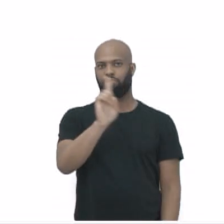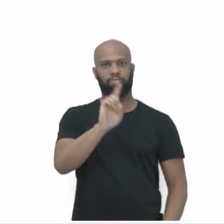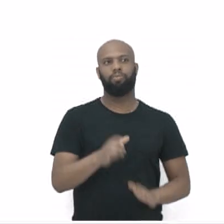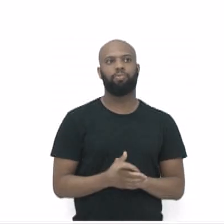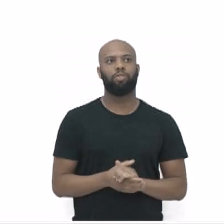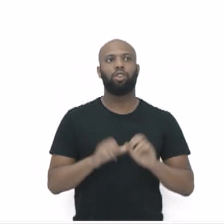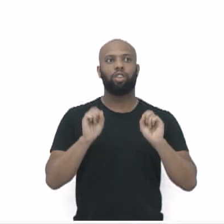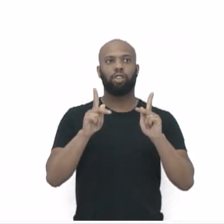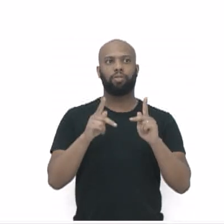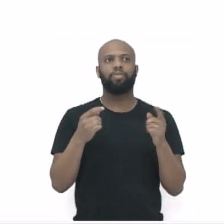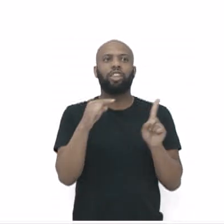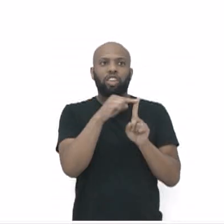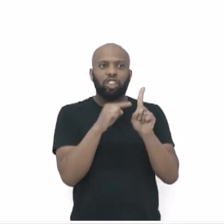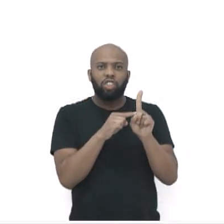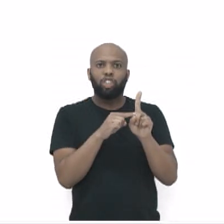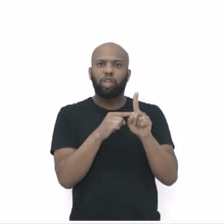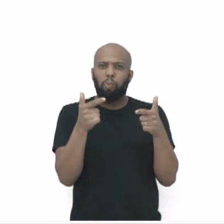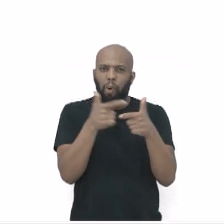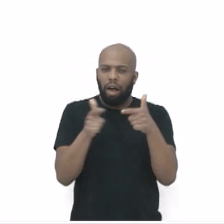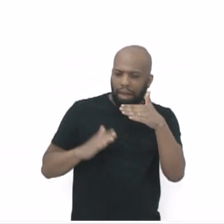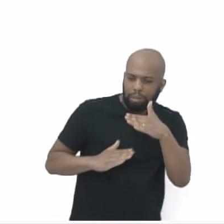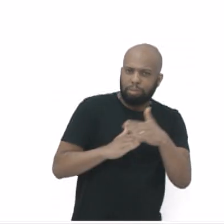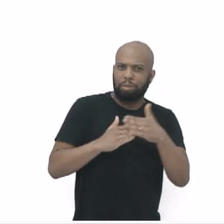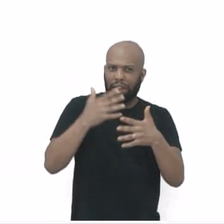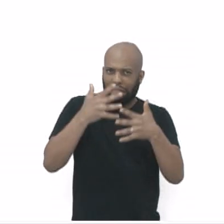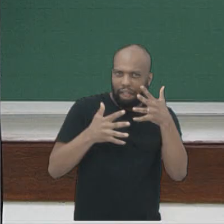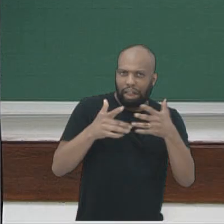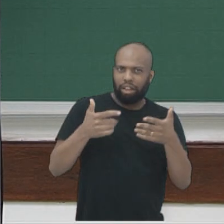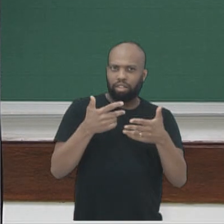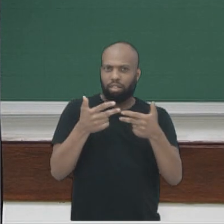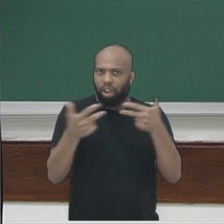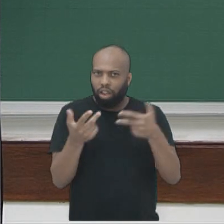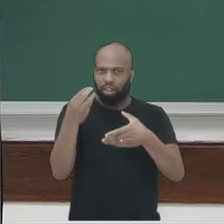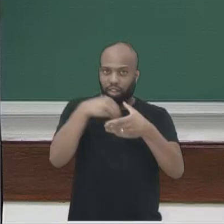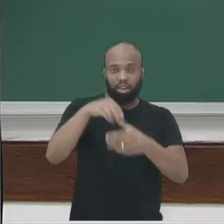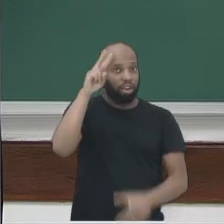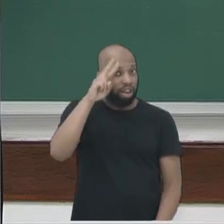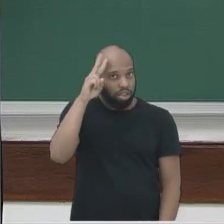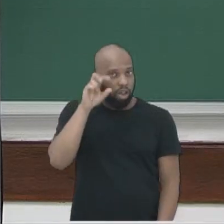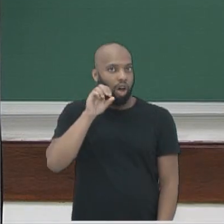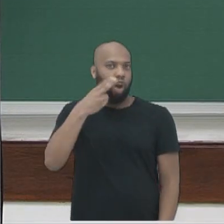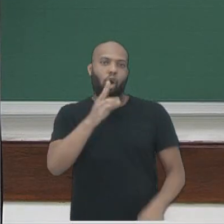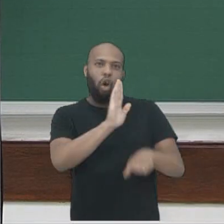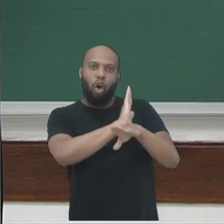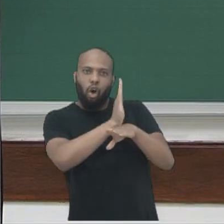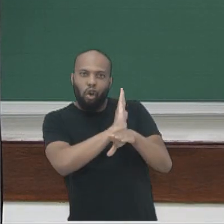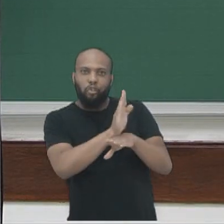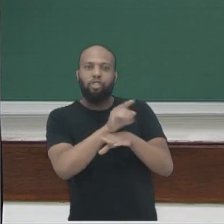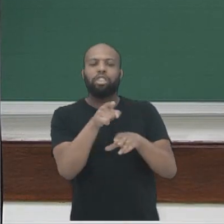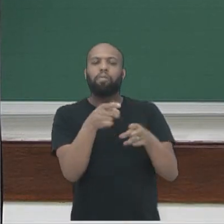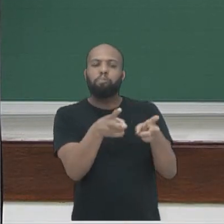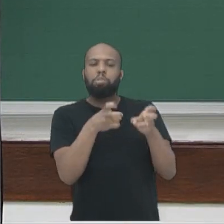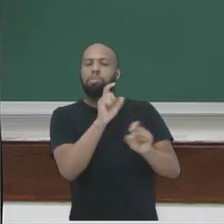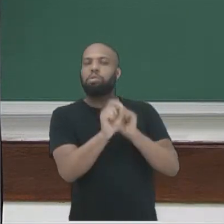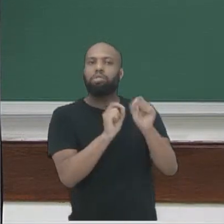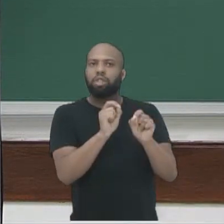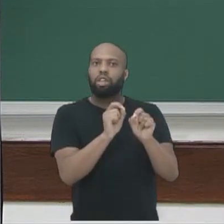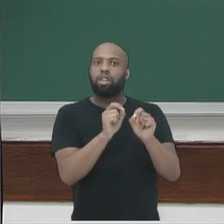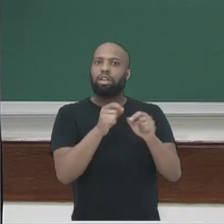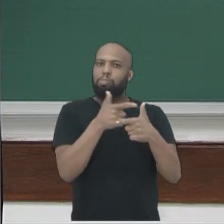colocar essas 3 partes agora com os exemplos do Felicidade Clandestina? Vamos ver. Veja lá, introdução,